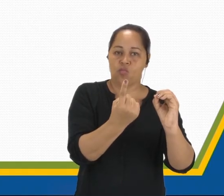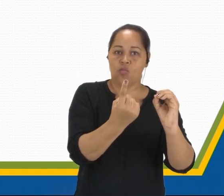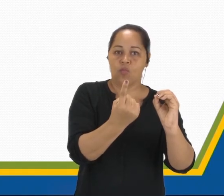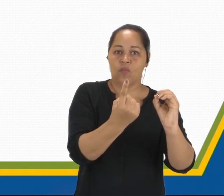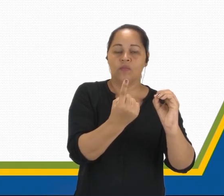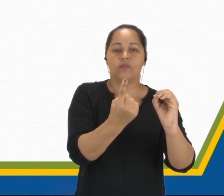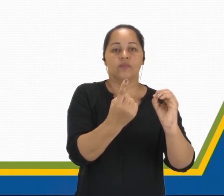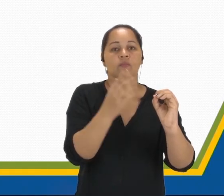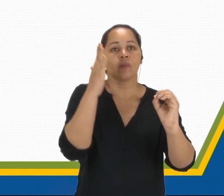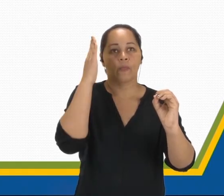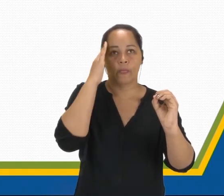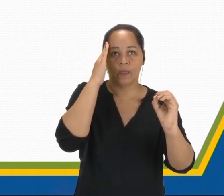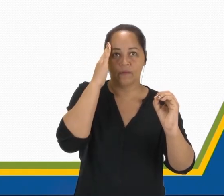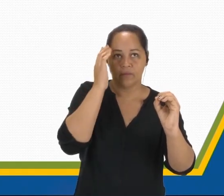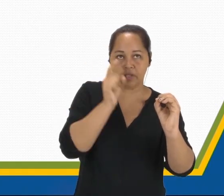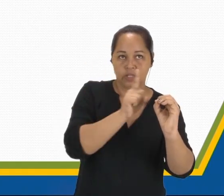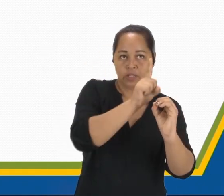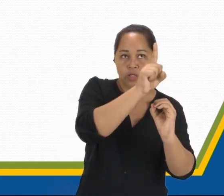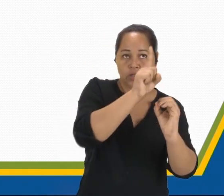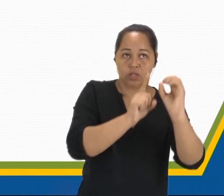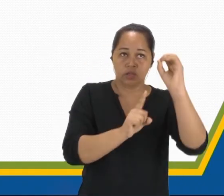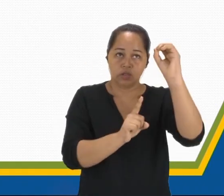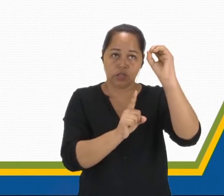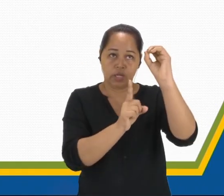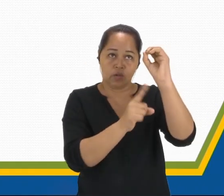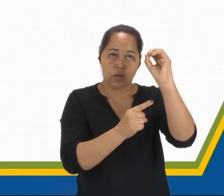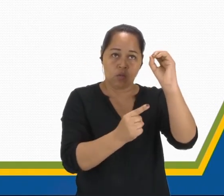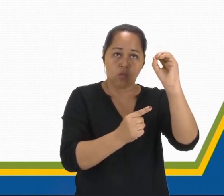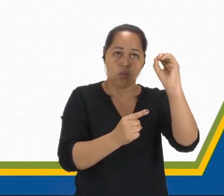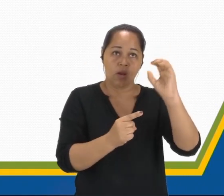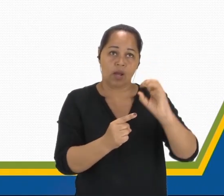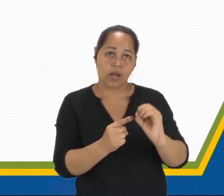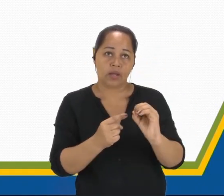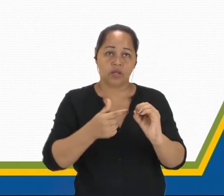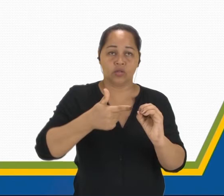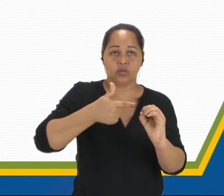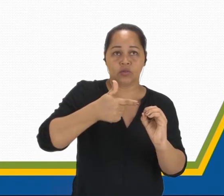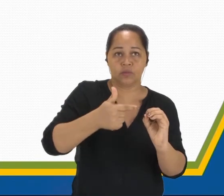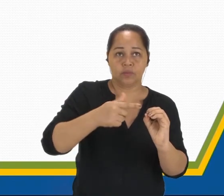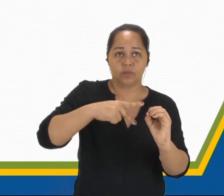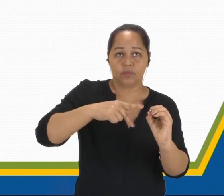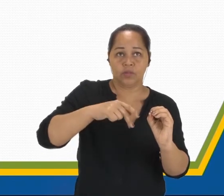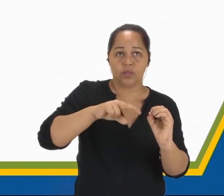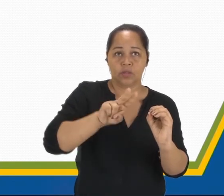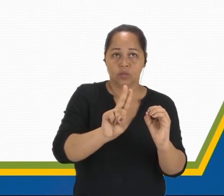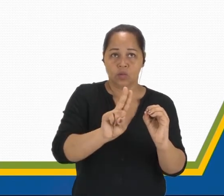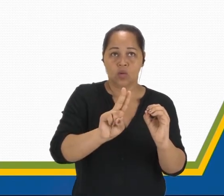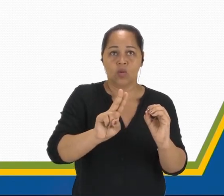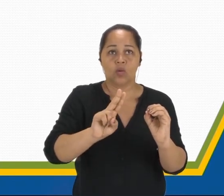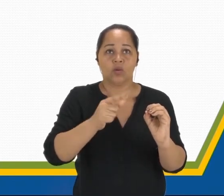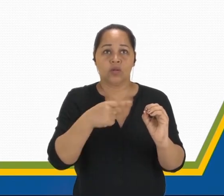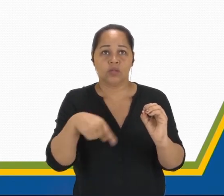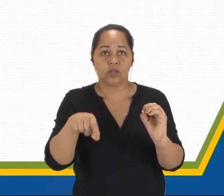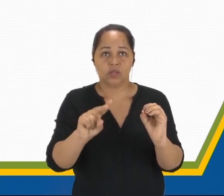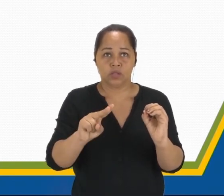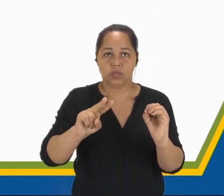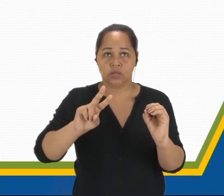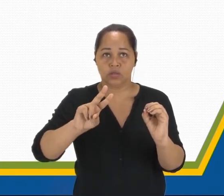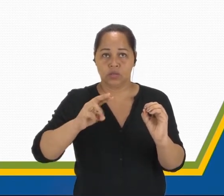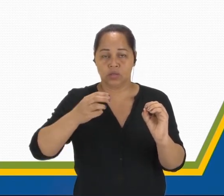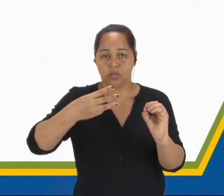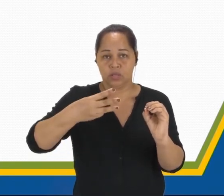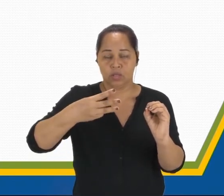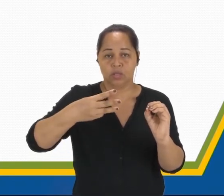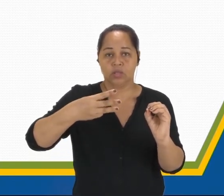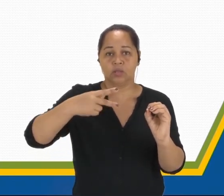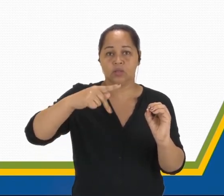aqui. Isso caracteriza que eu tenho uma função senoide, tá? Só para a gente revisar. Então, os valores do ciclo é 0, π sobre